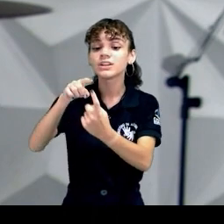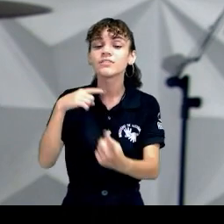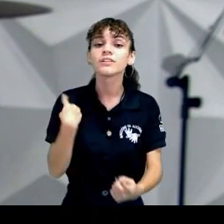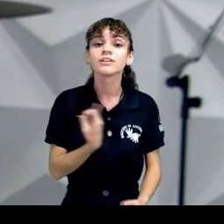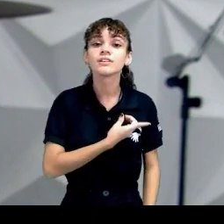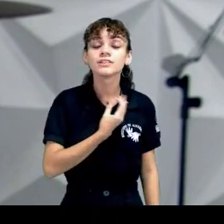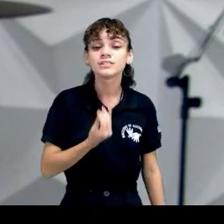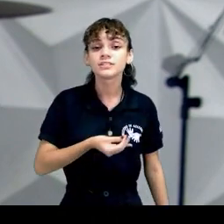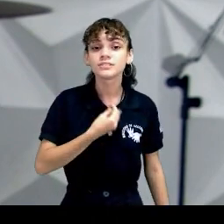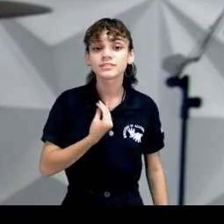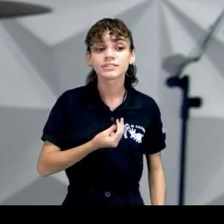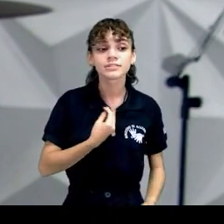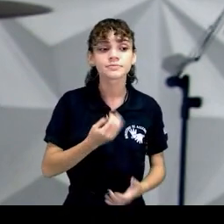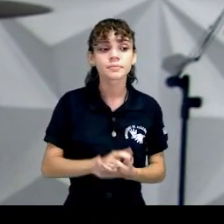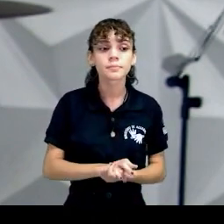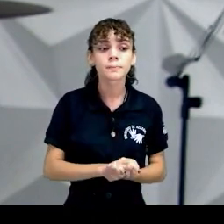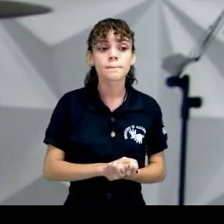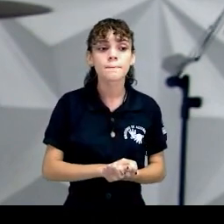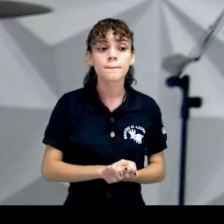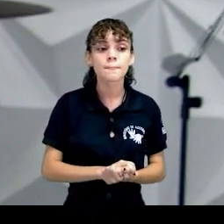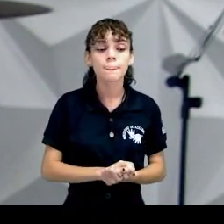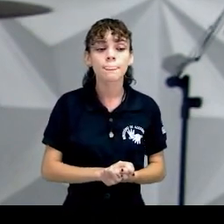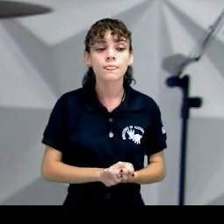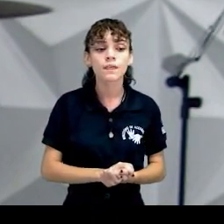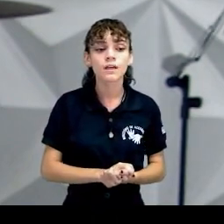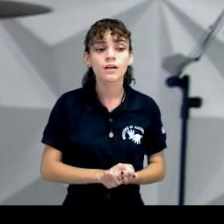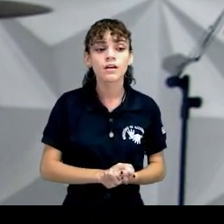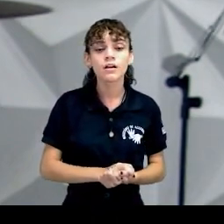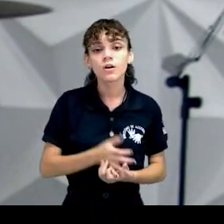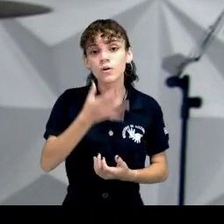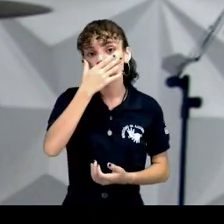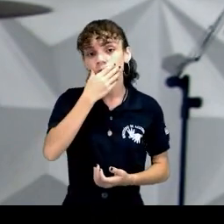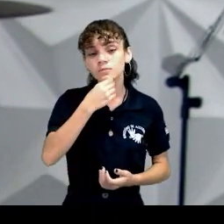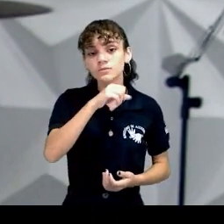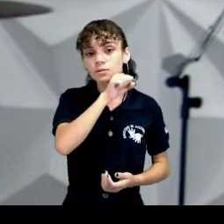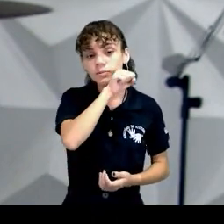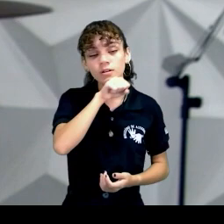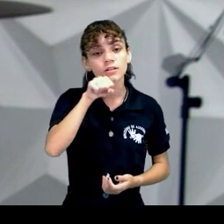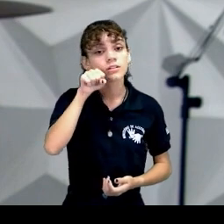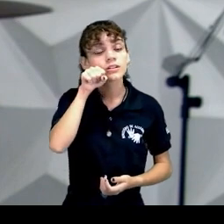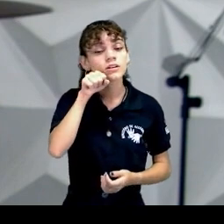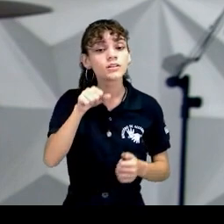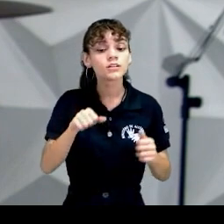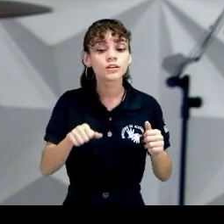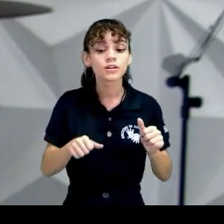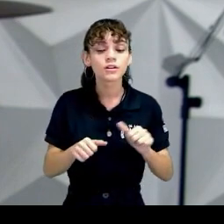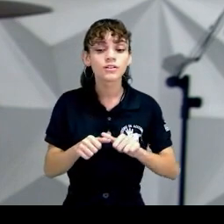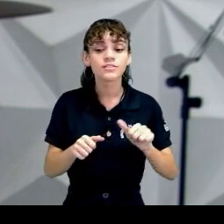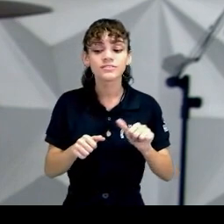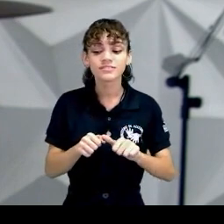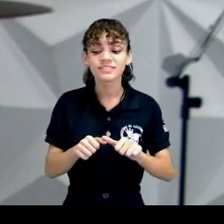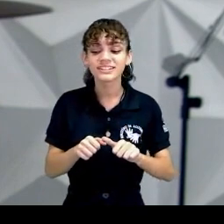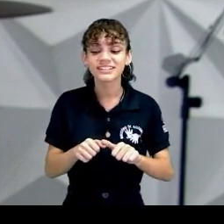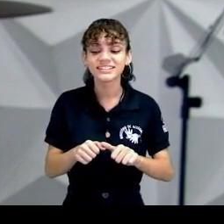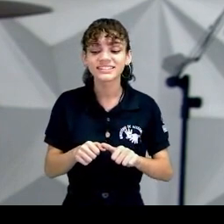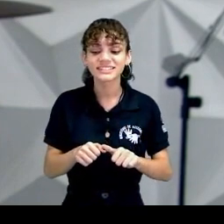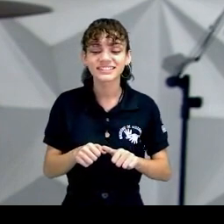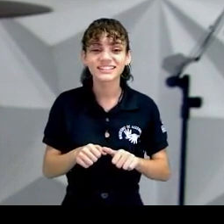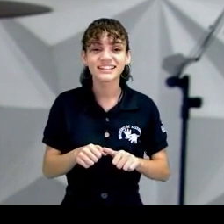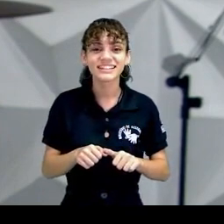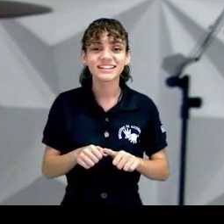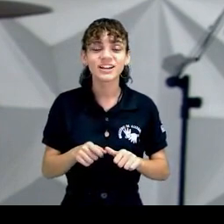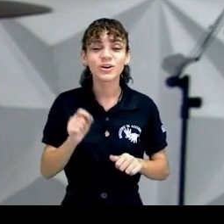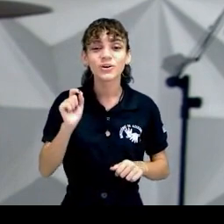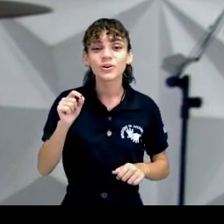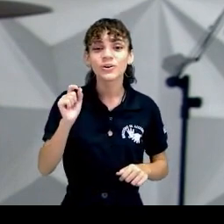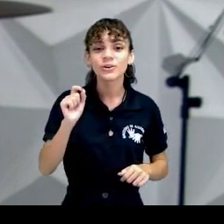ele volta, ele faz aquilo que é o nosso propósito. Se você quiser perguntar, olha, para que a gente foi criado?